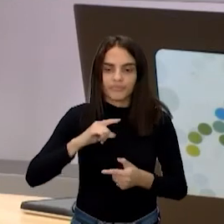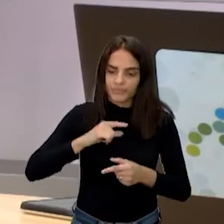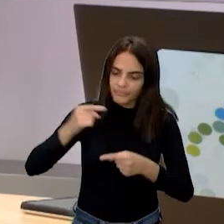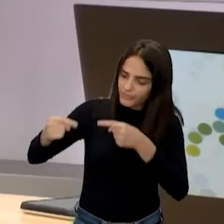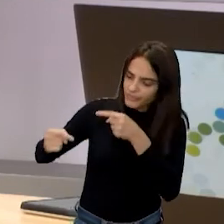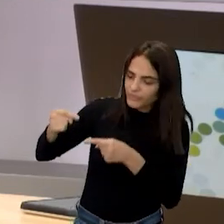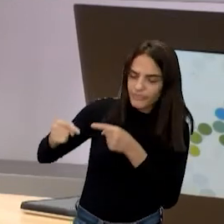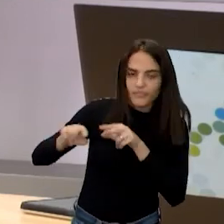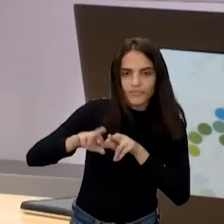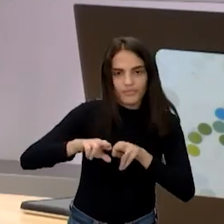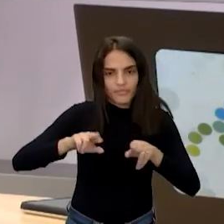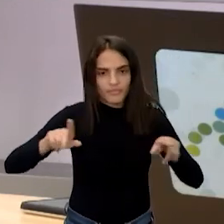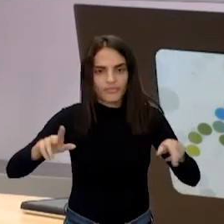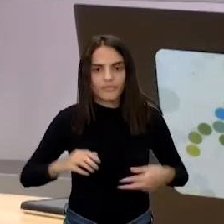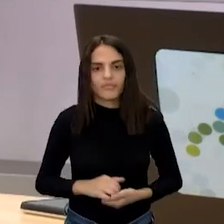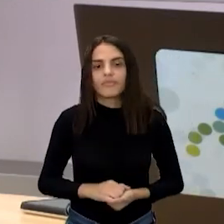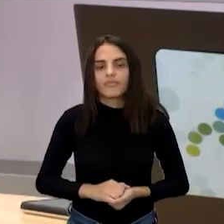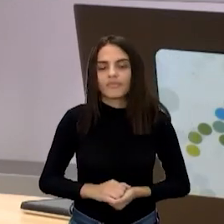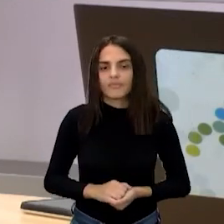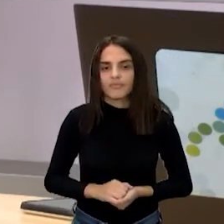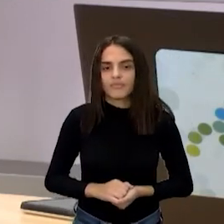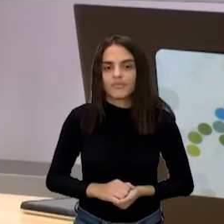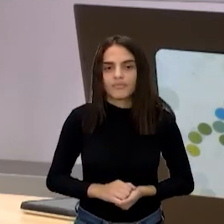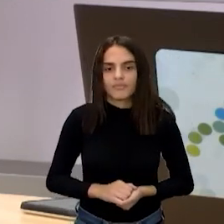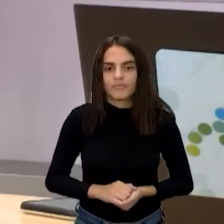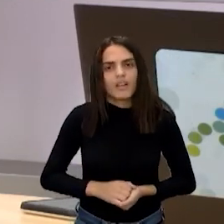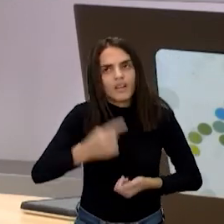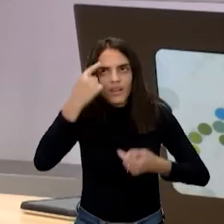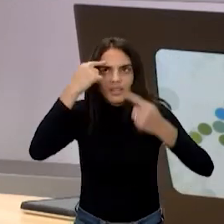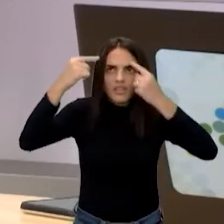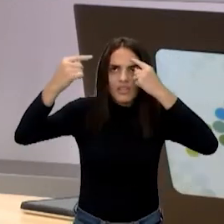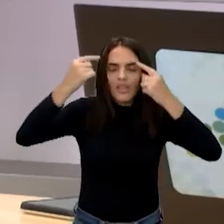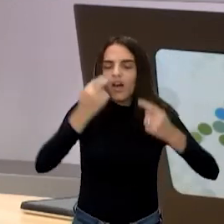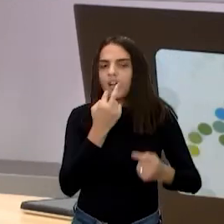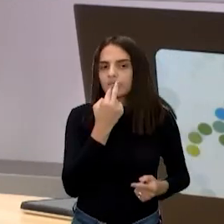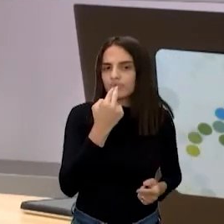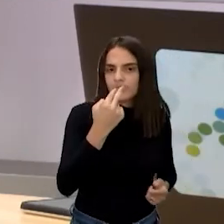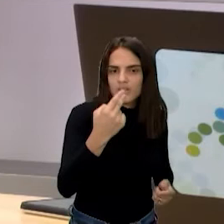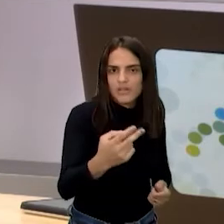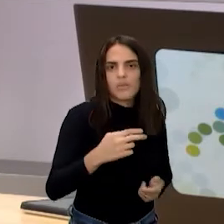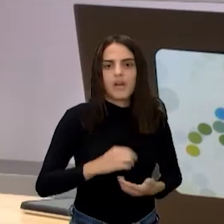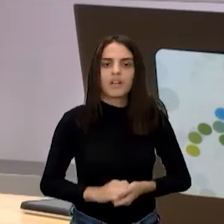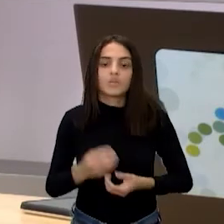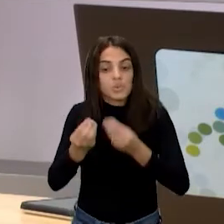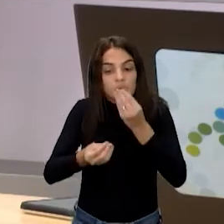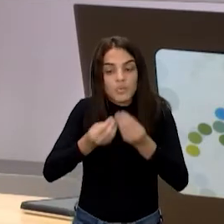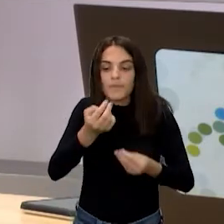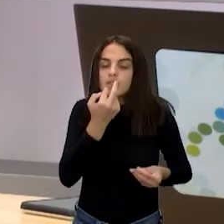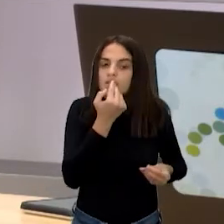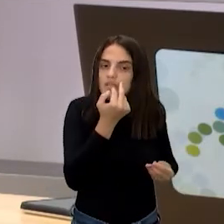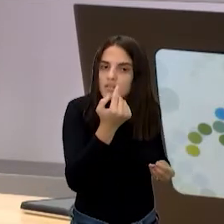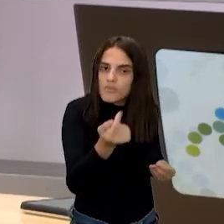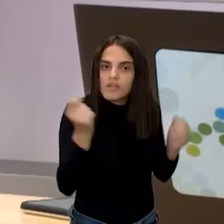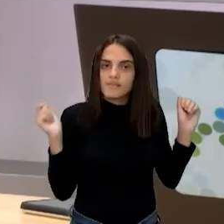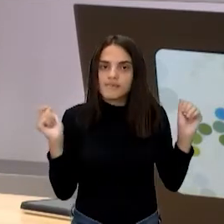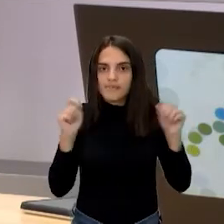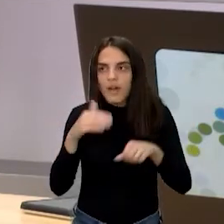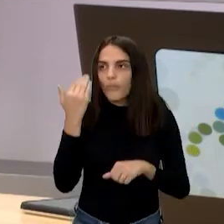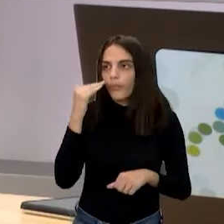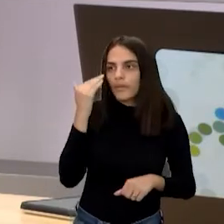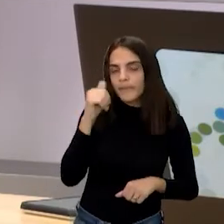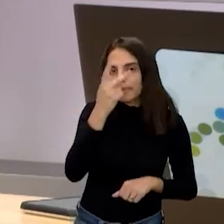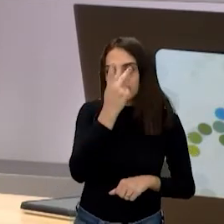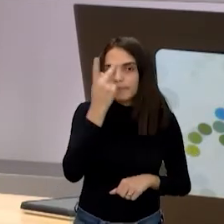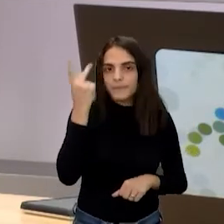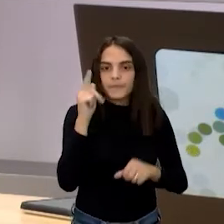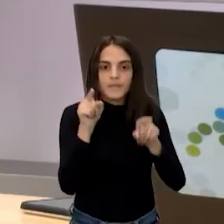é tudo semiótico, né? Isso tem ideias de linguagem, de como essas linguagens elas interferem no entendimento das pessoas